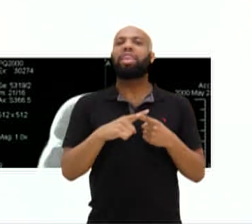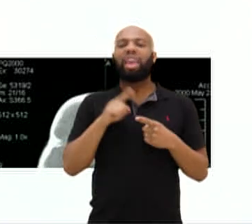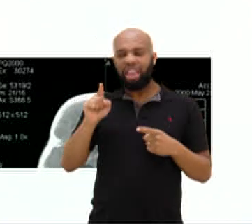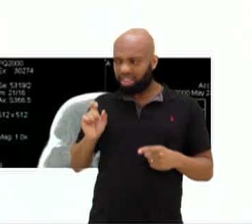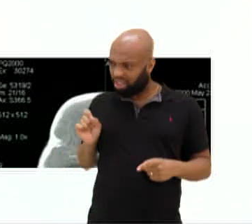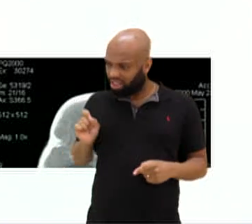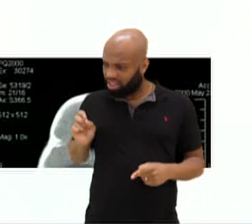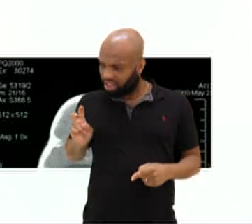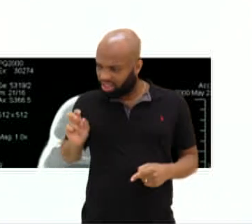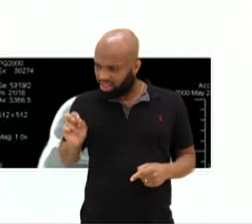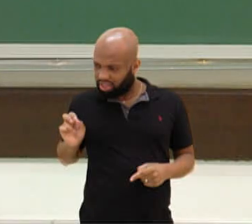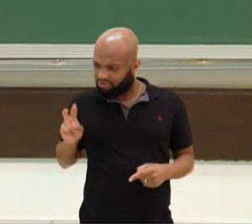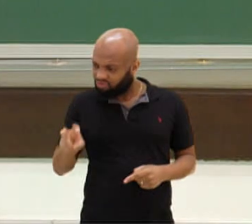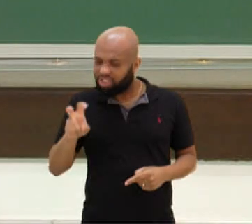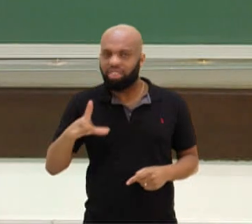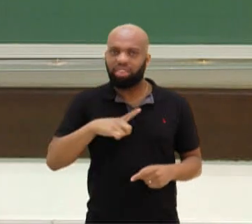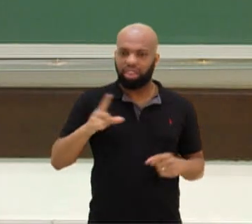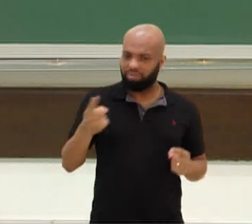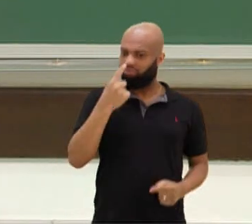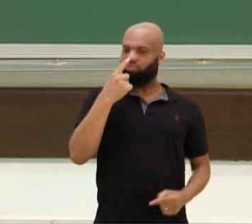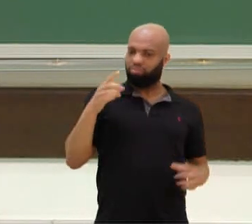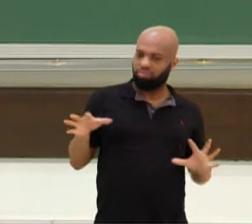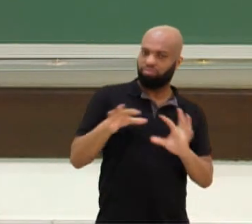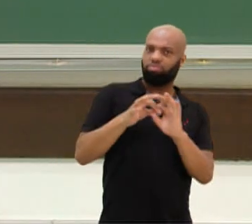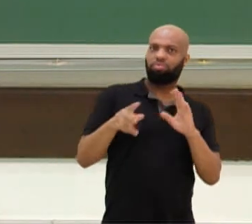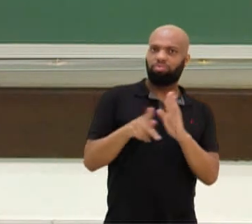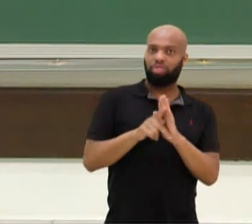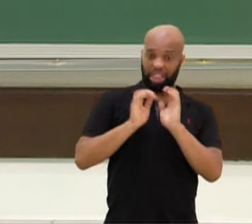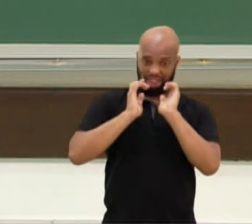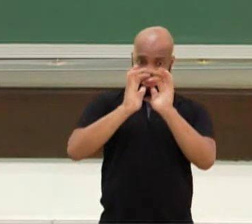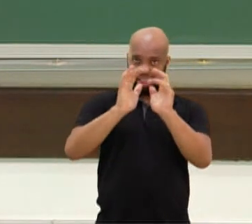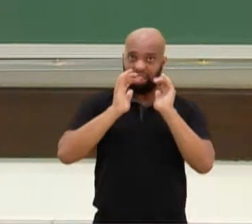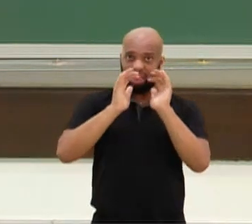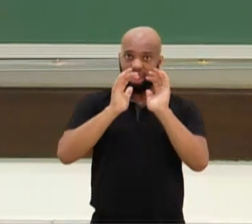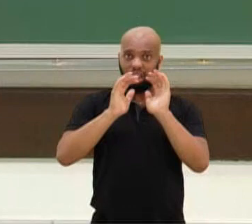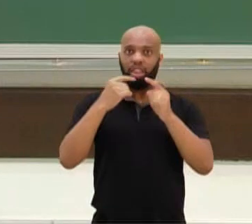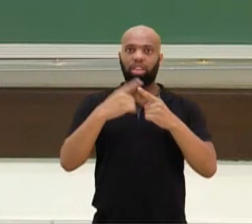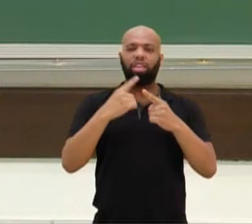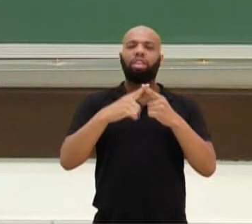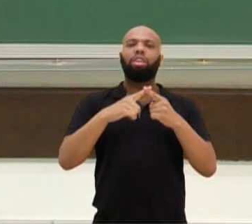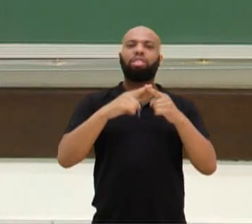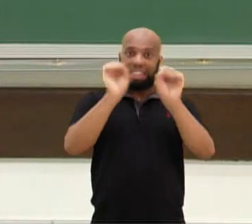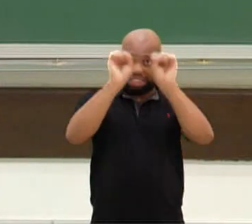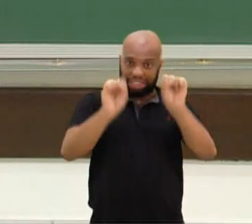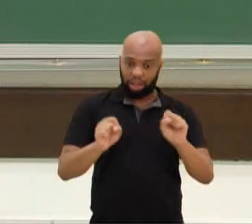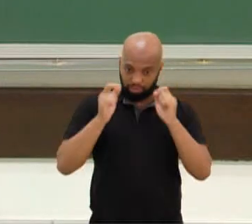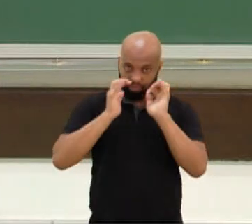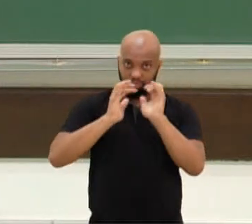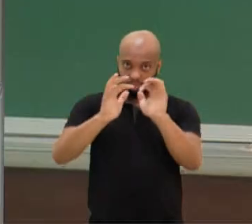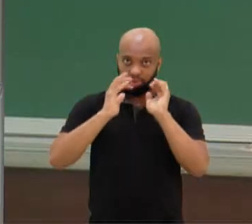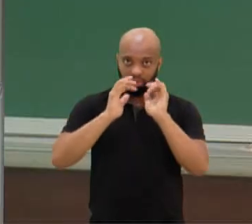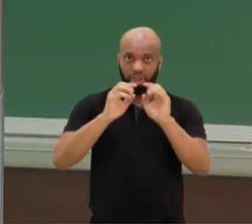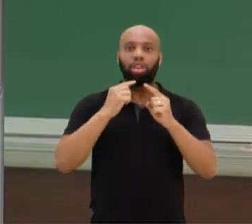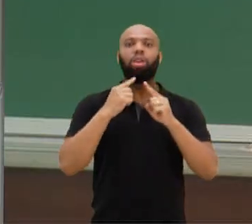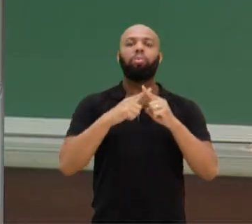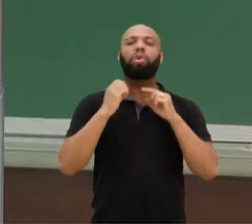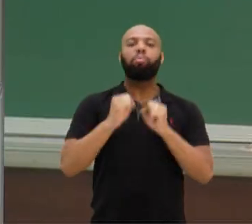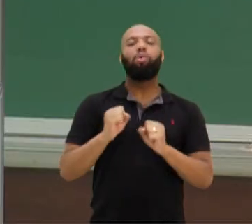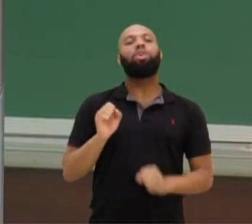eles pensaram, vamos utilizar isso a nosso favor. E estão desenvolvendo pesquisas provavelmente a gente consiga usar esse efeito